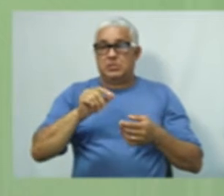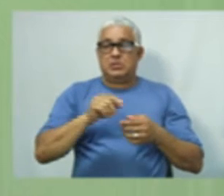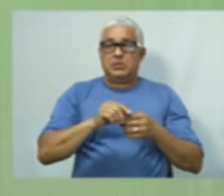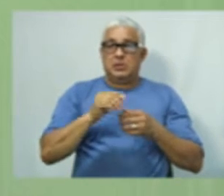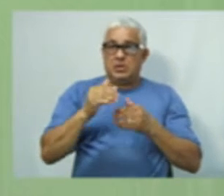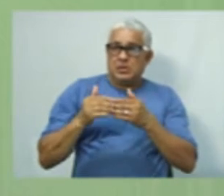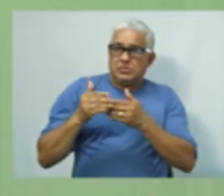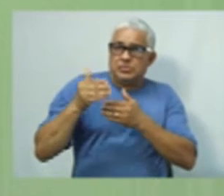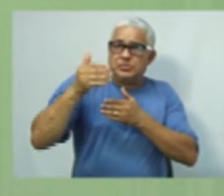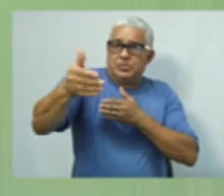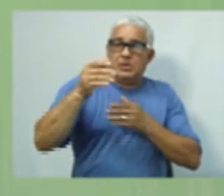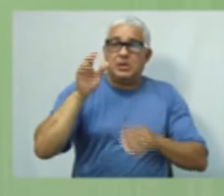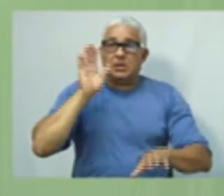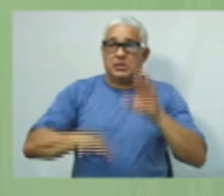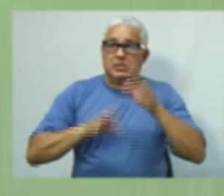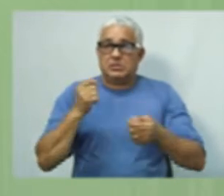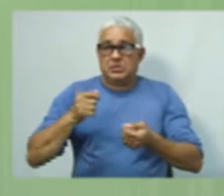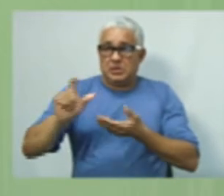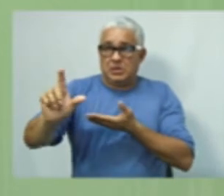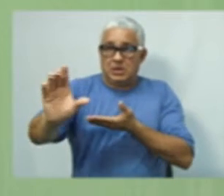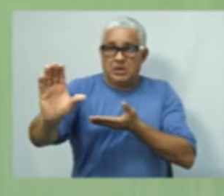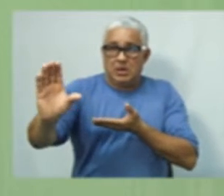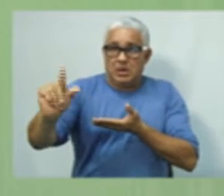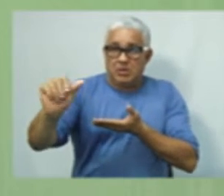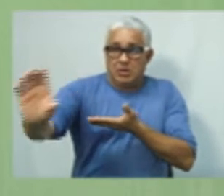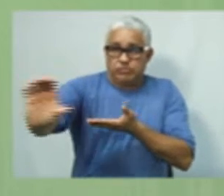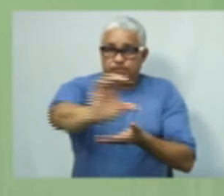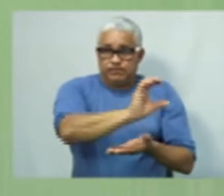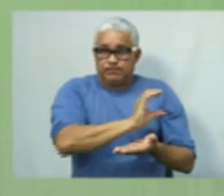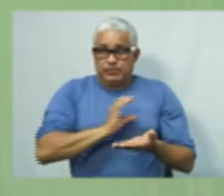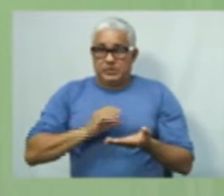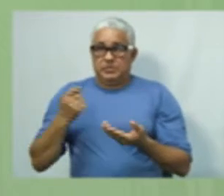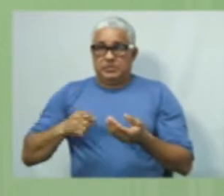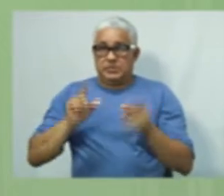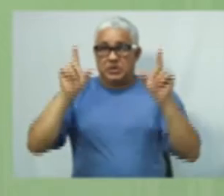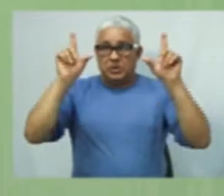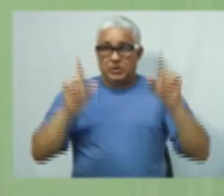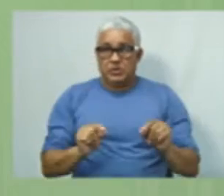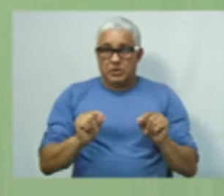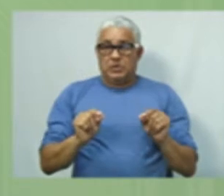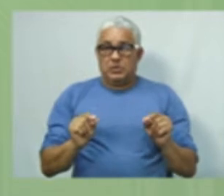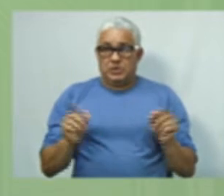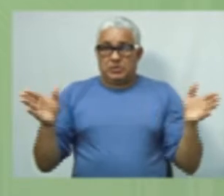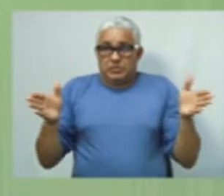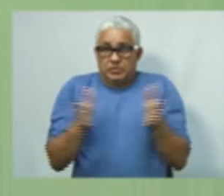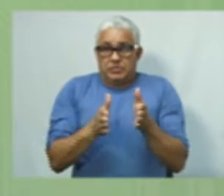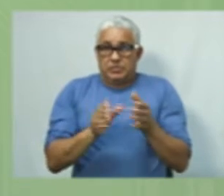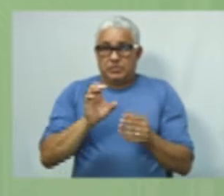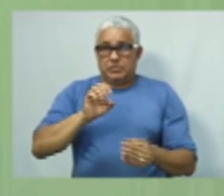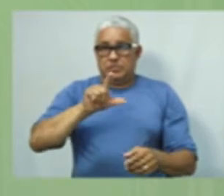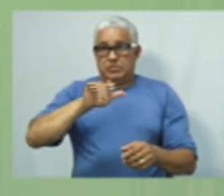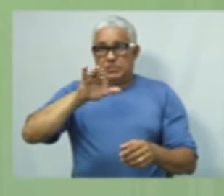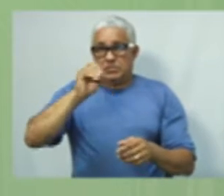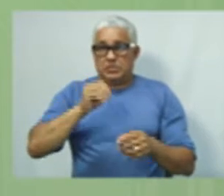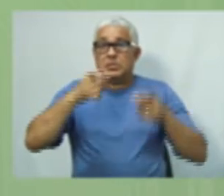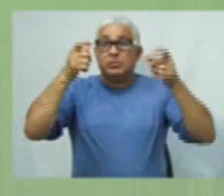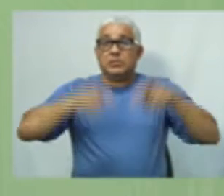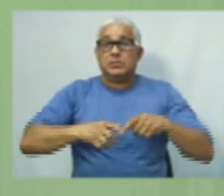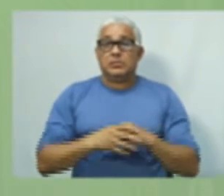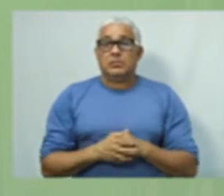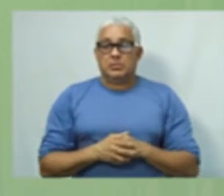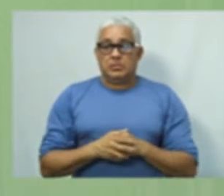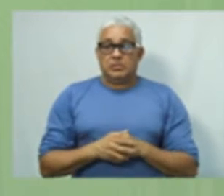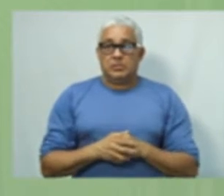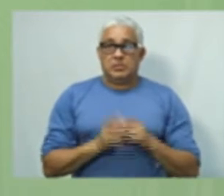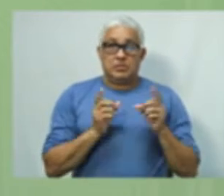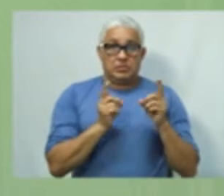possa capitalizar ou melhorar esse giro, eu preciso diminuir esse ciclo operacional. Aonde é isso mesmo, professora? É